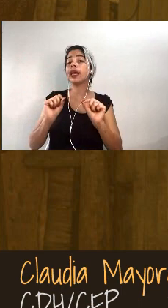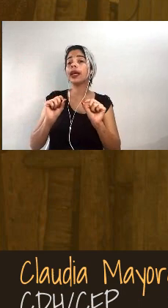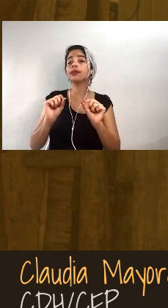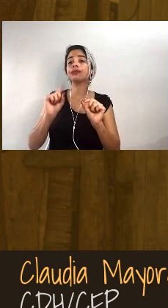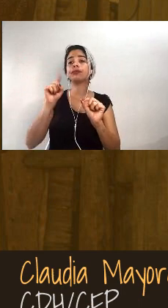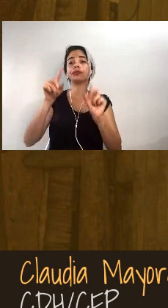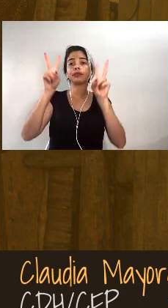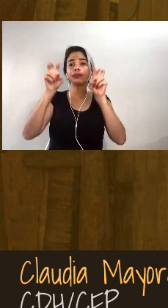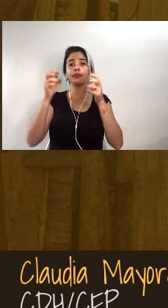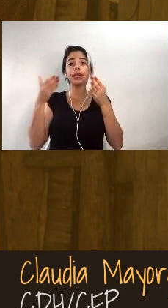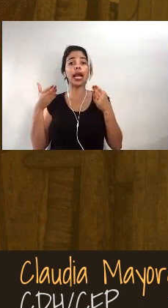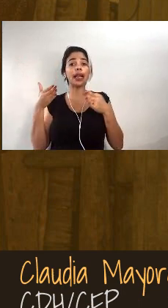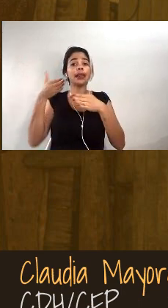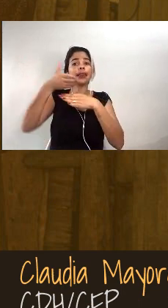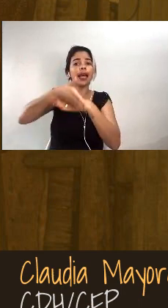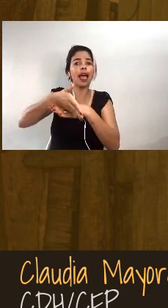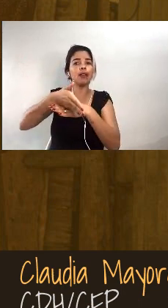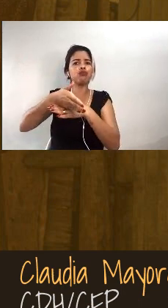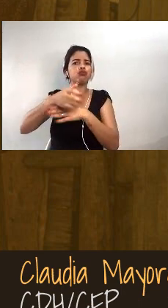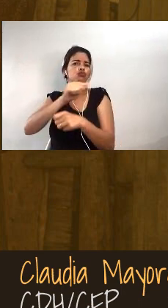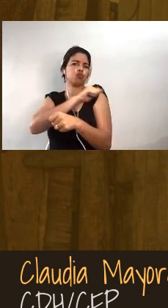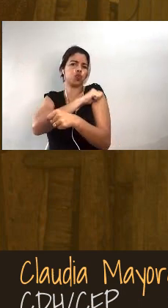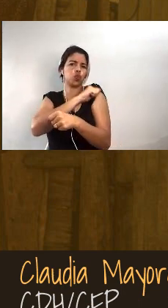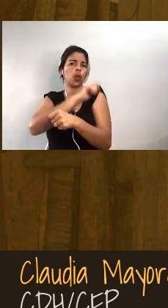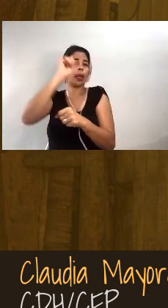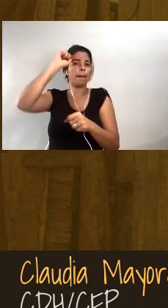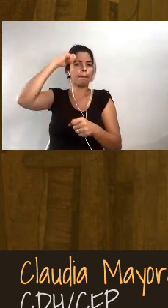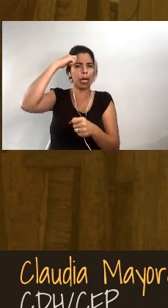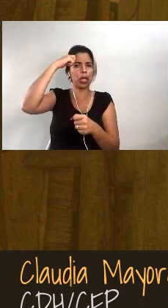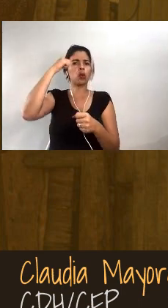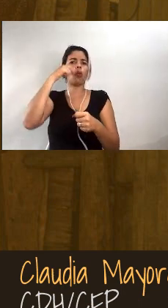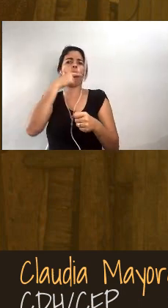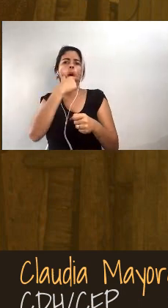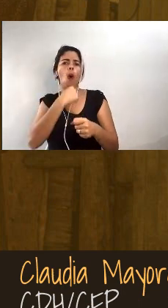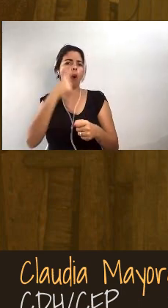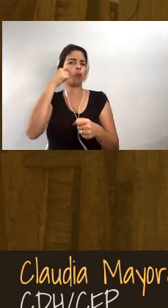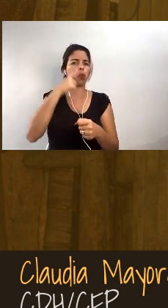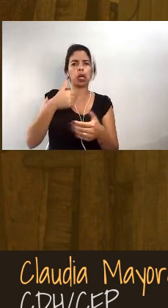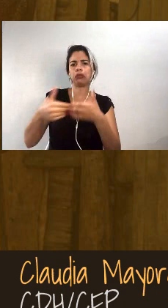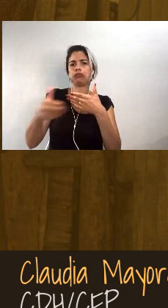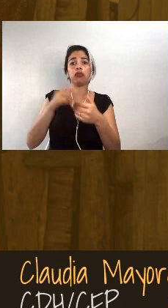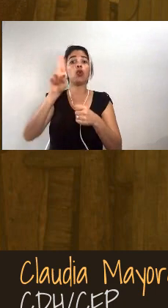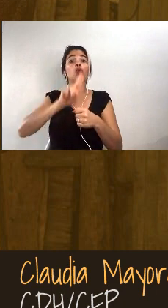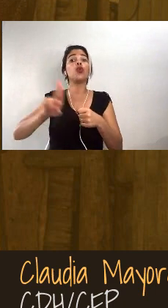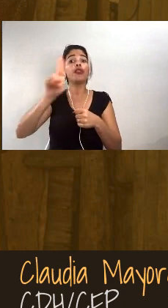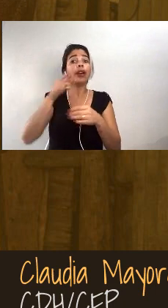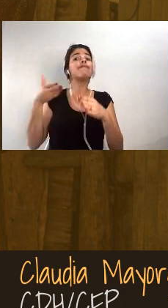o acesso de estudantes negros, negras de trajetórias populares na universidade e também...